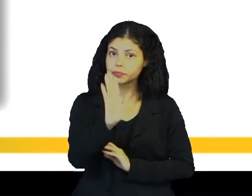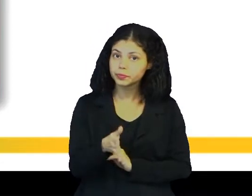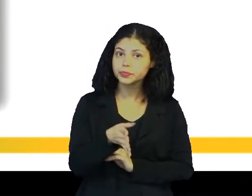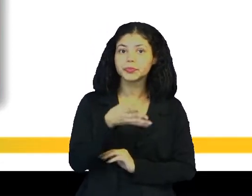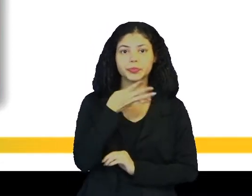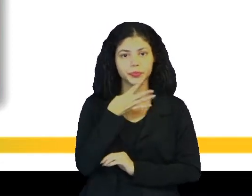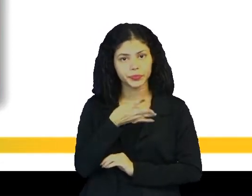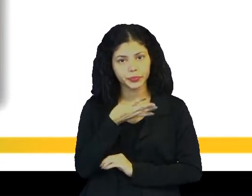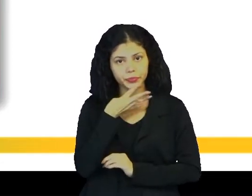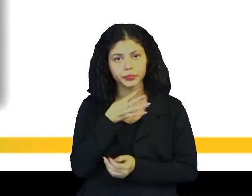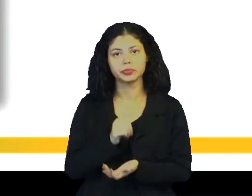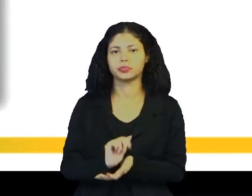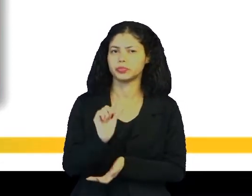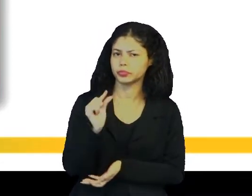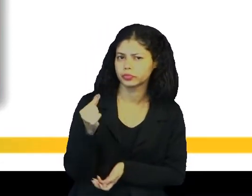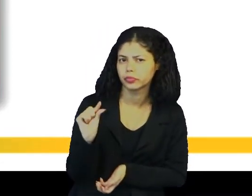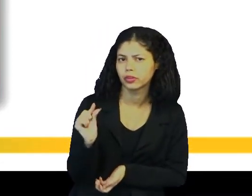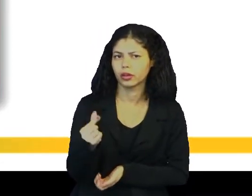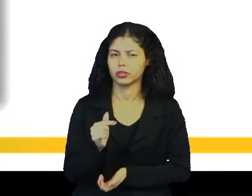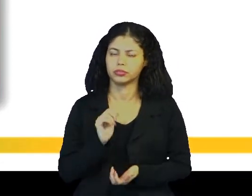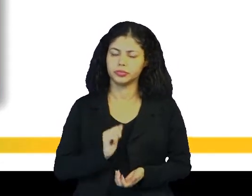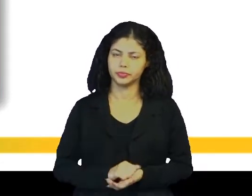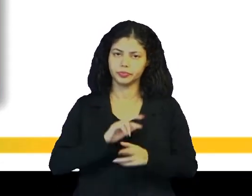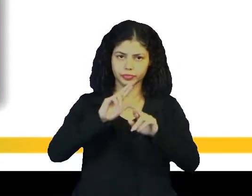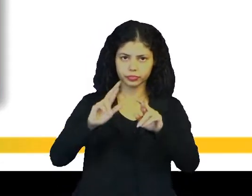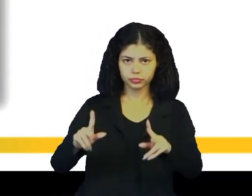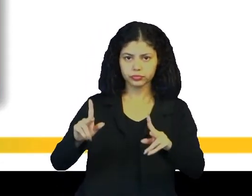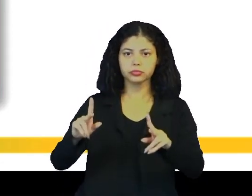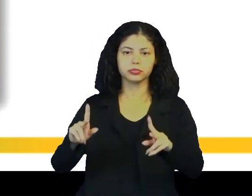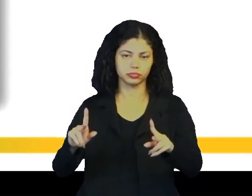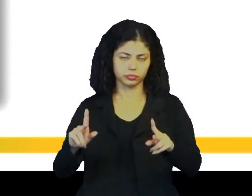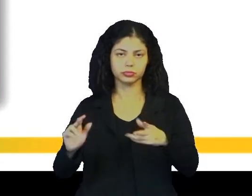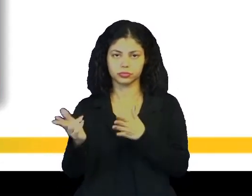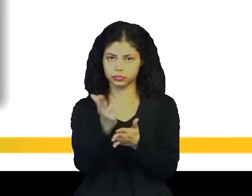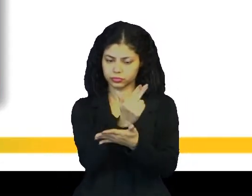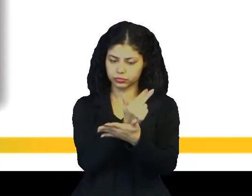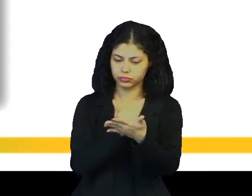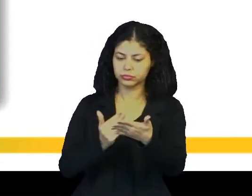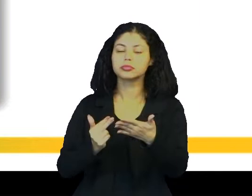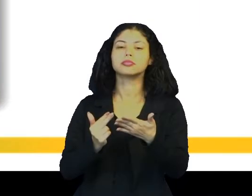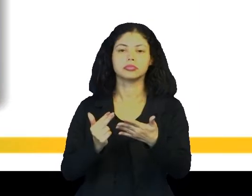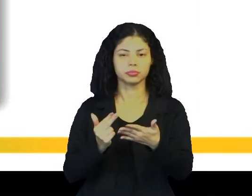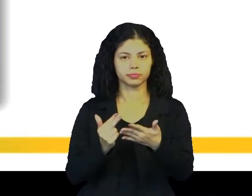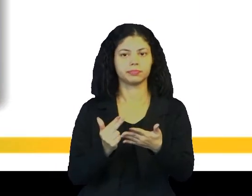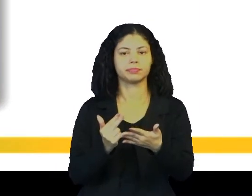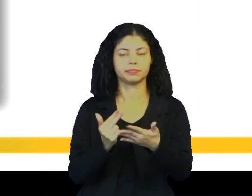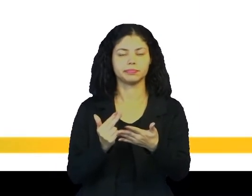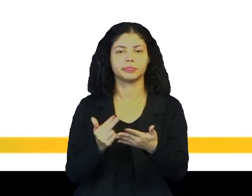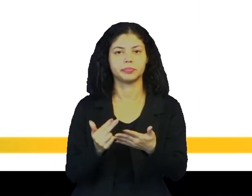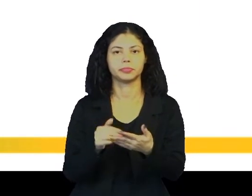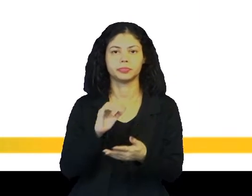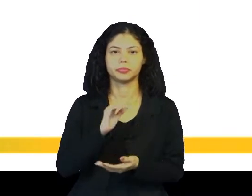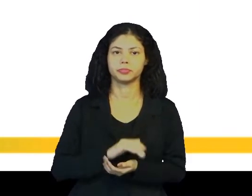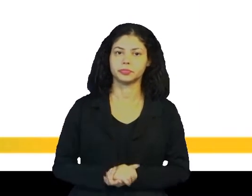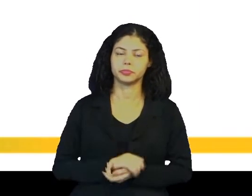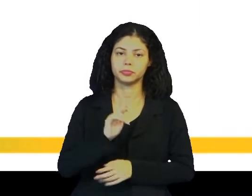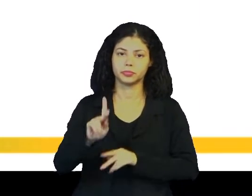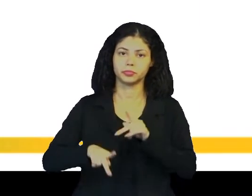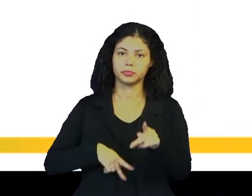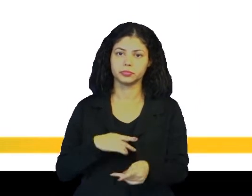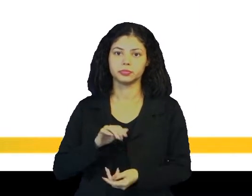já entender um pouquinho das diferenças artísticas dessas